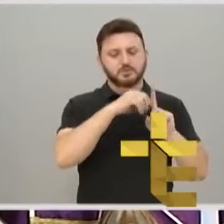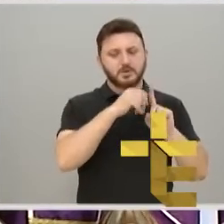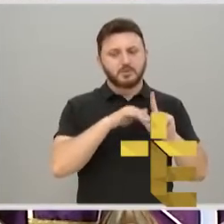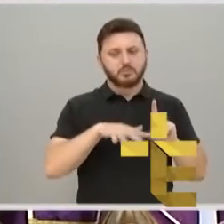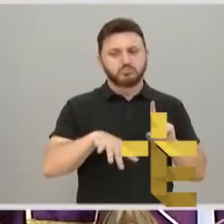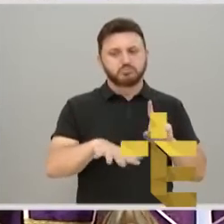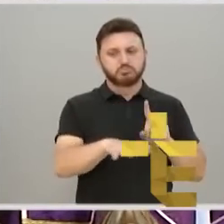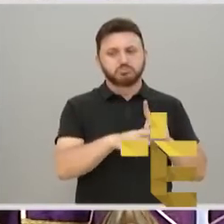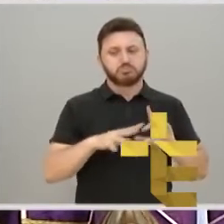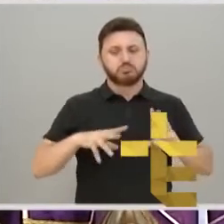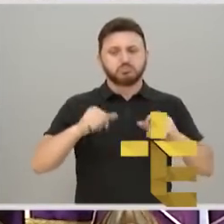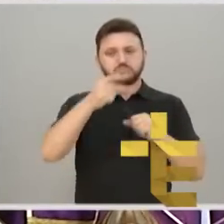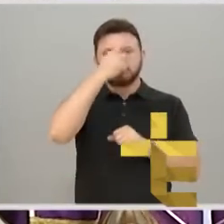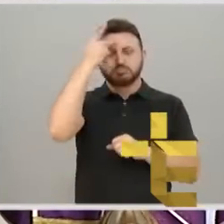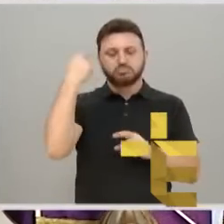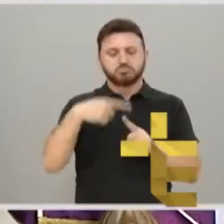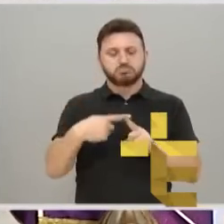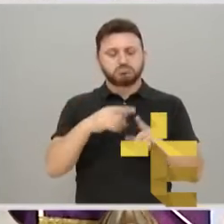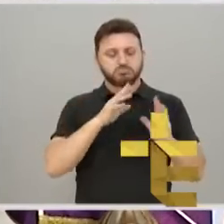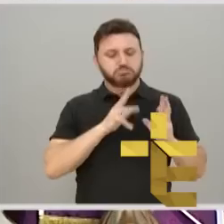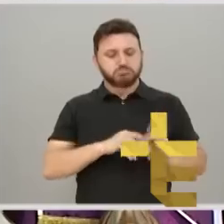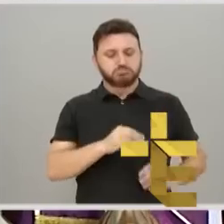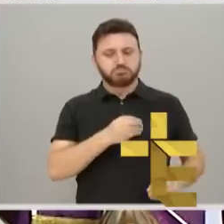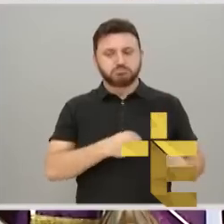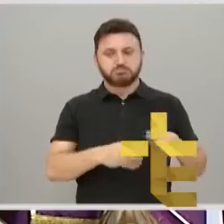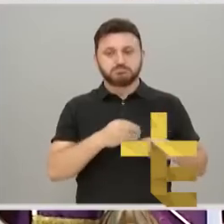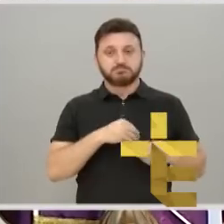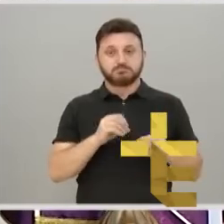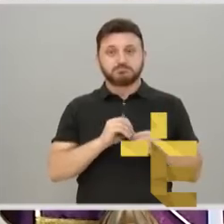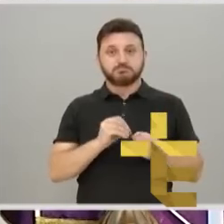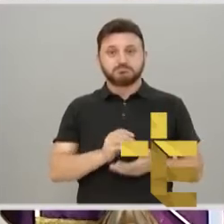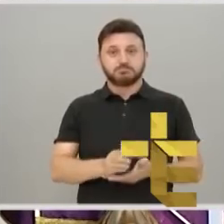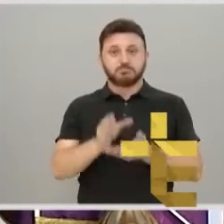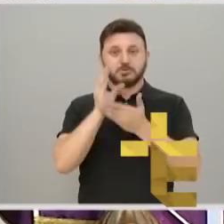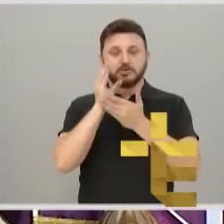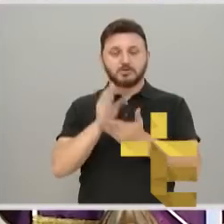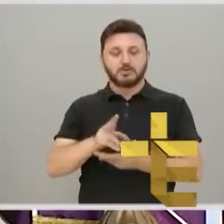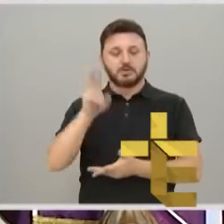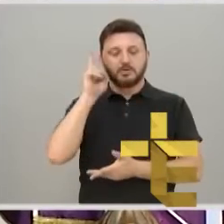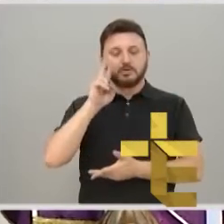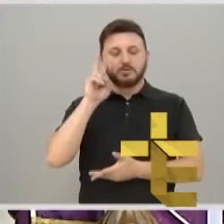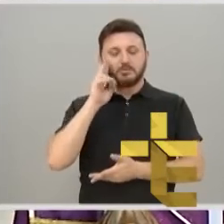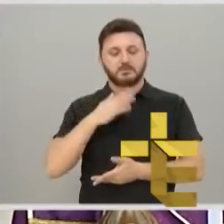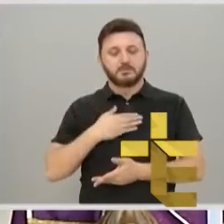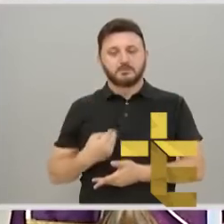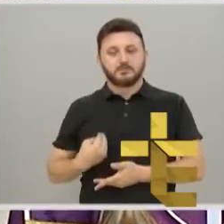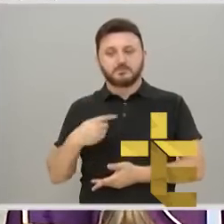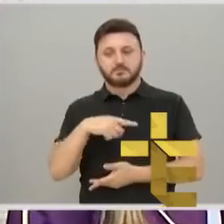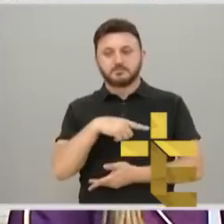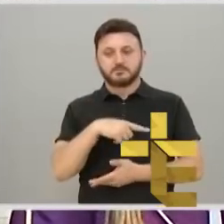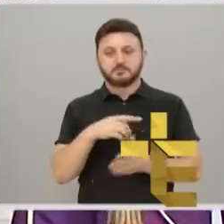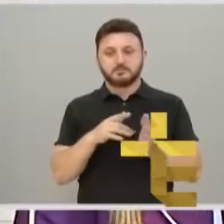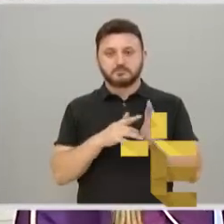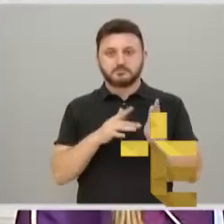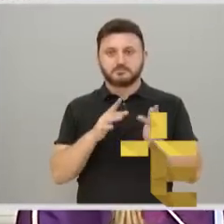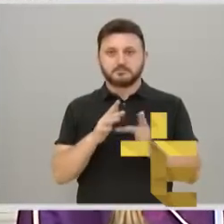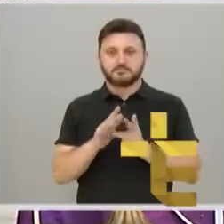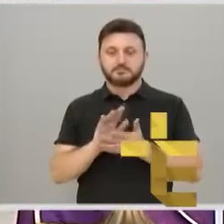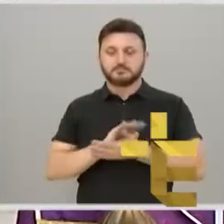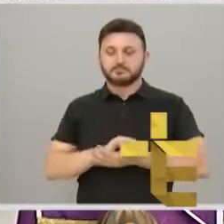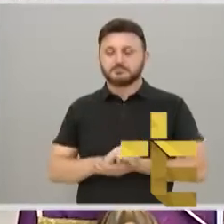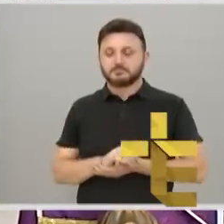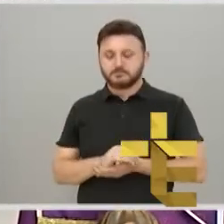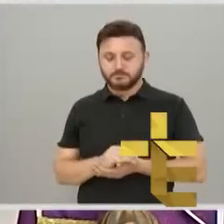derramado por vós e por todos para a remissão dos pecados. Fazei isto em memória de mim.